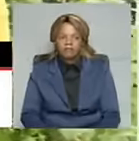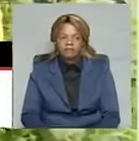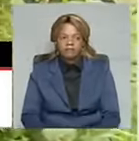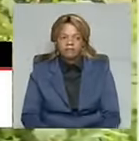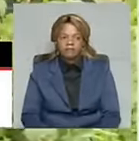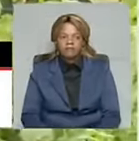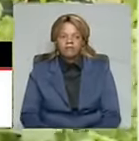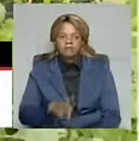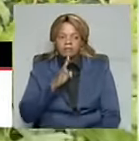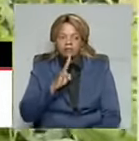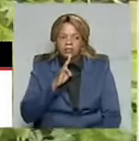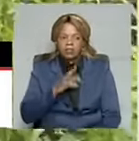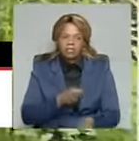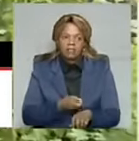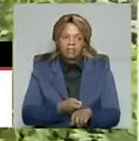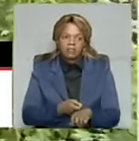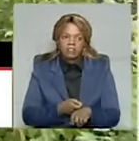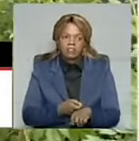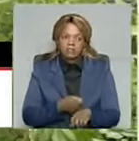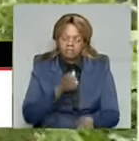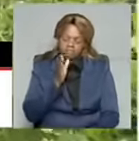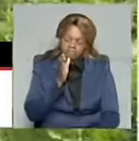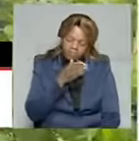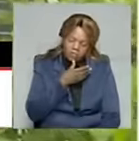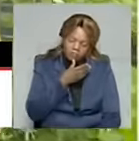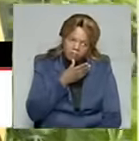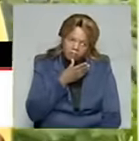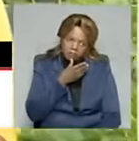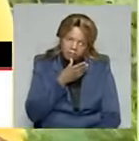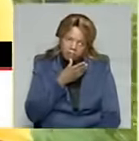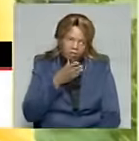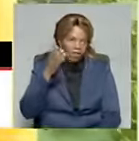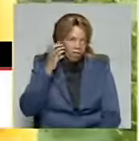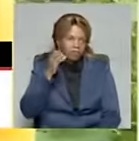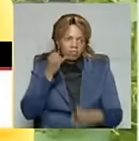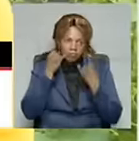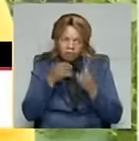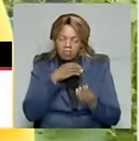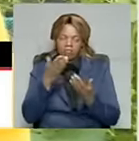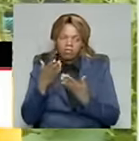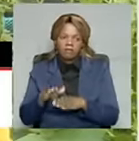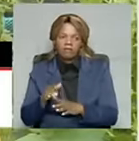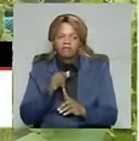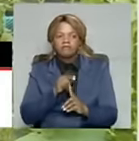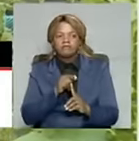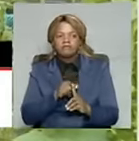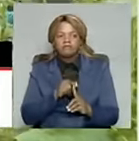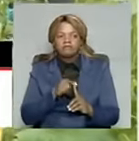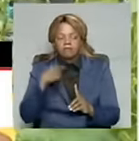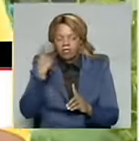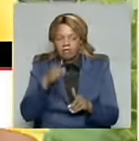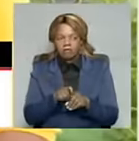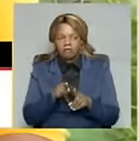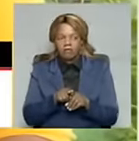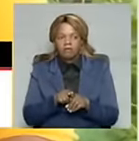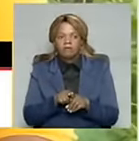difícil. É com grande constrangimento que tomamos a notícia do passamento físico do nosso irmão,